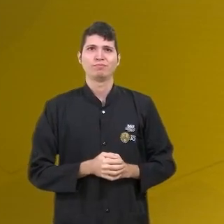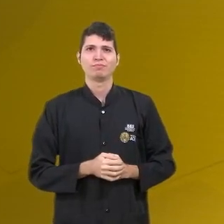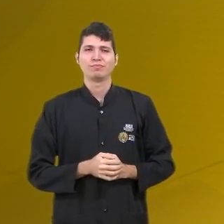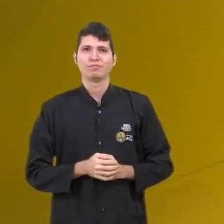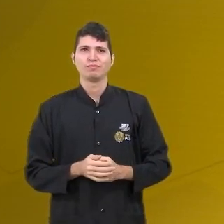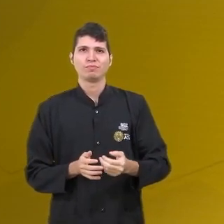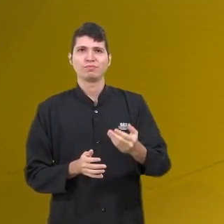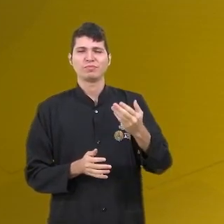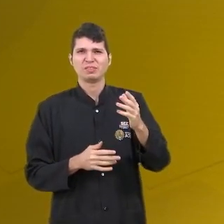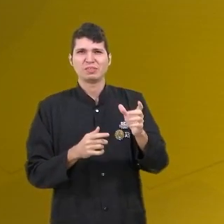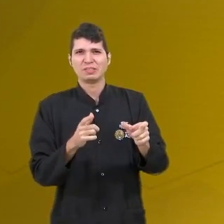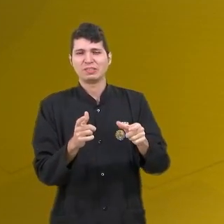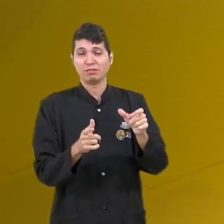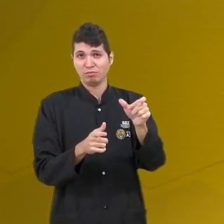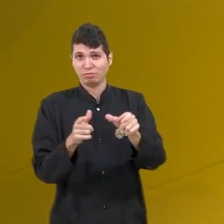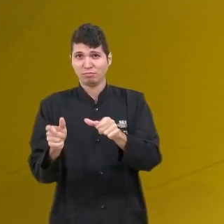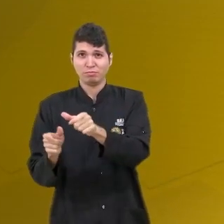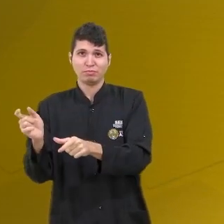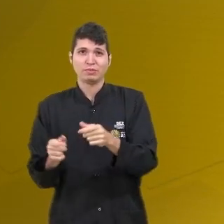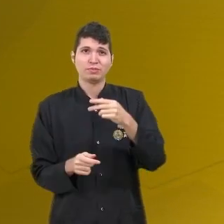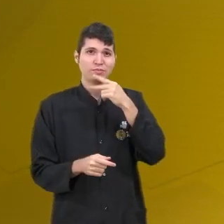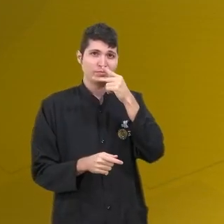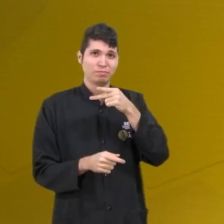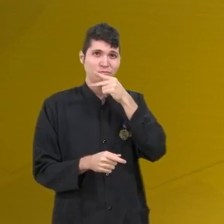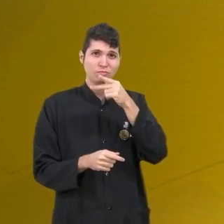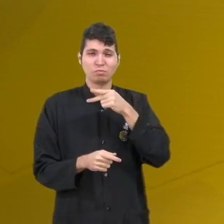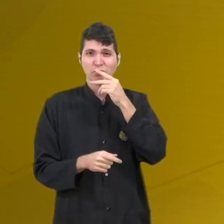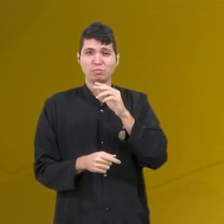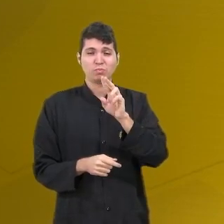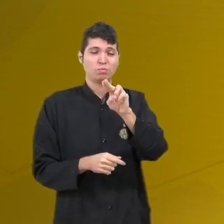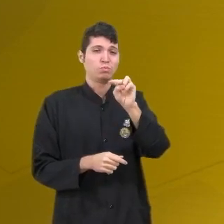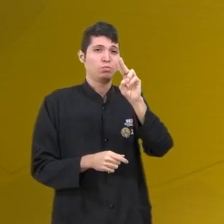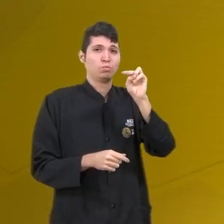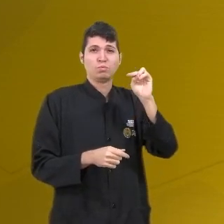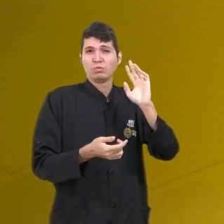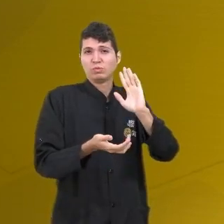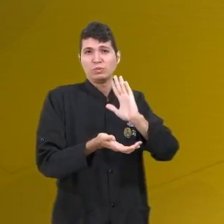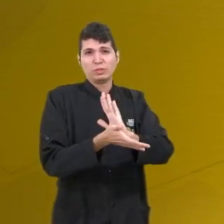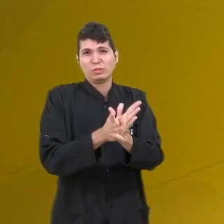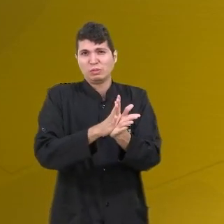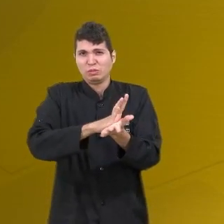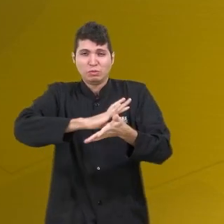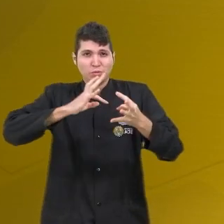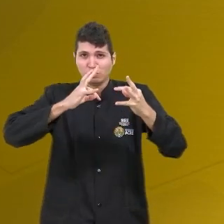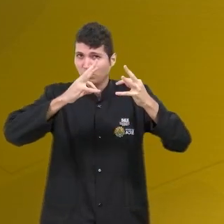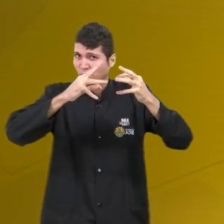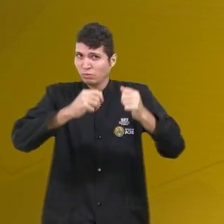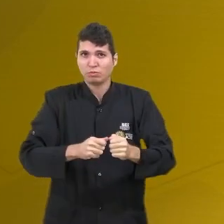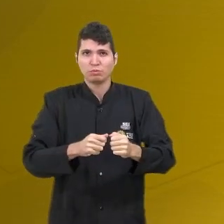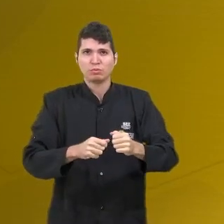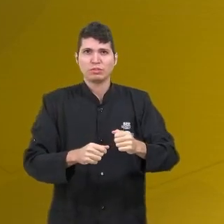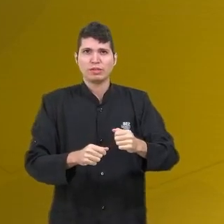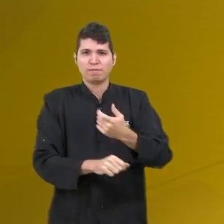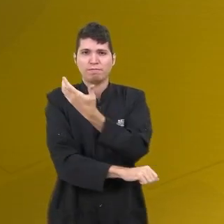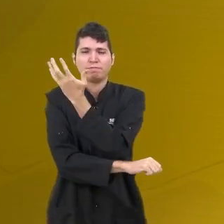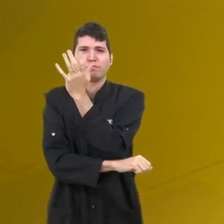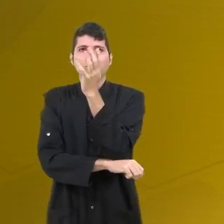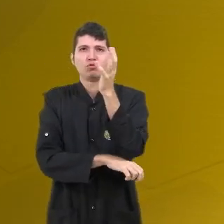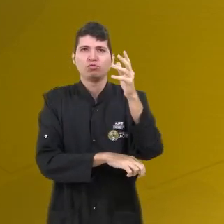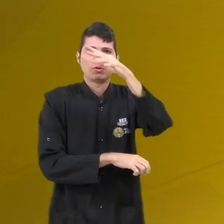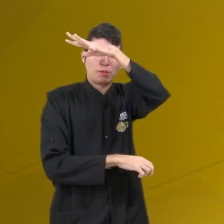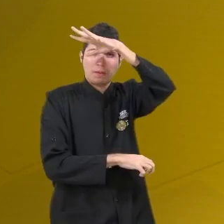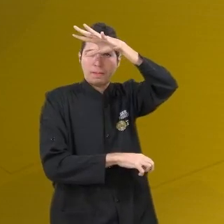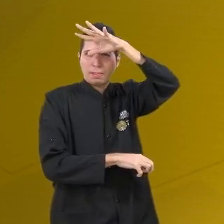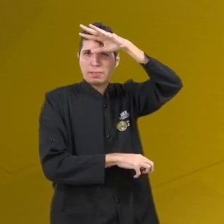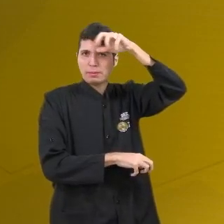amazônica ela nunca ia se acabar. Que tem tanta árvore, tem tanta planta aí que ela nunca vai se acabar. A floresta amazônica não se acabou não, hein?